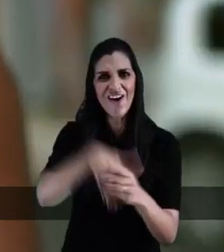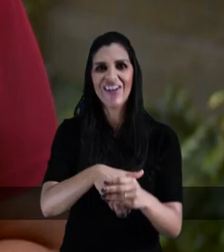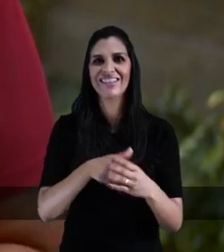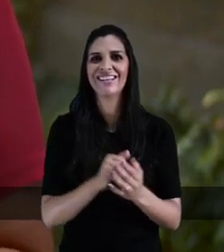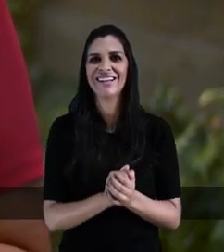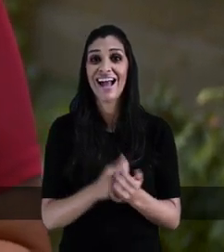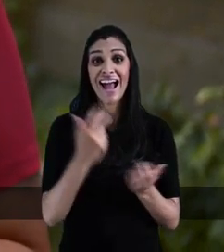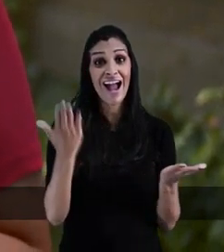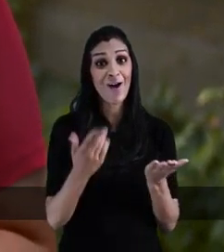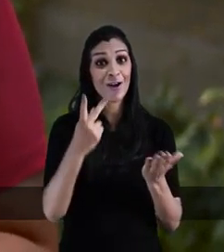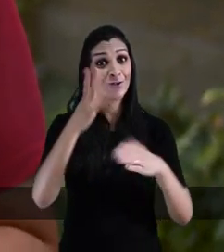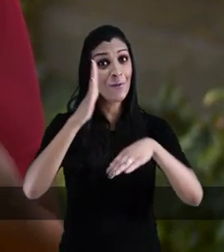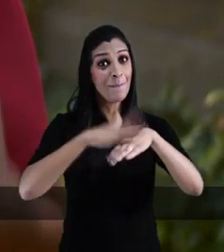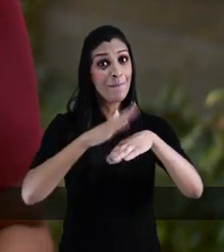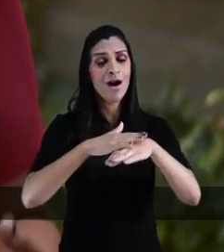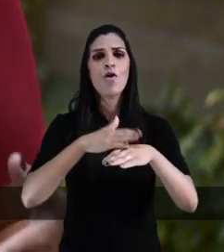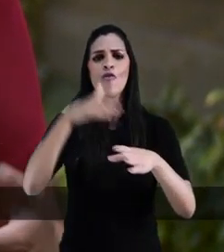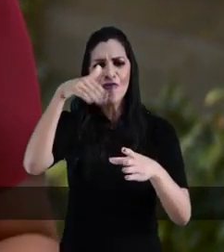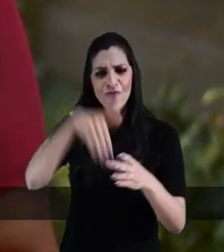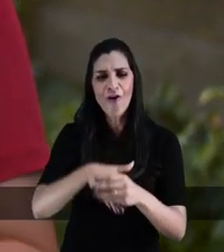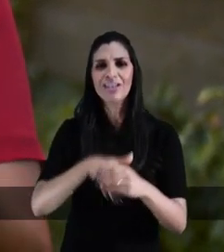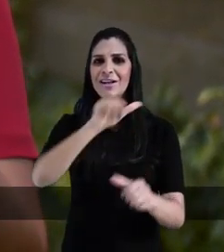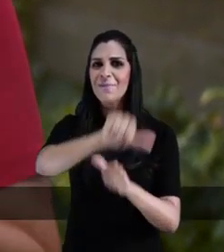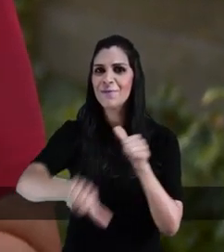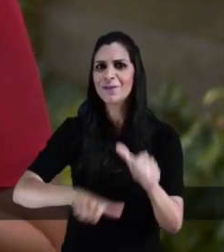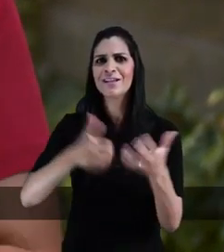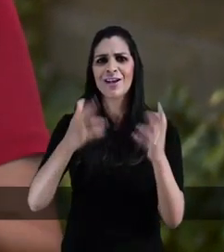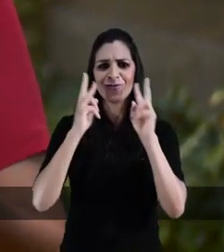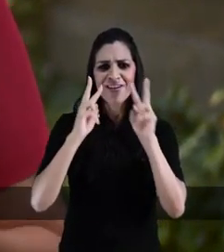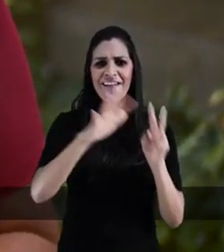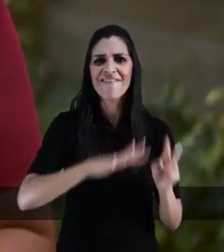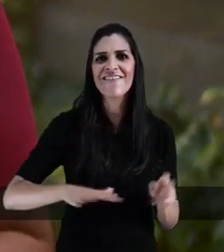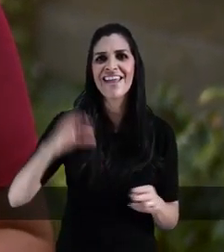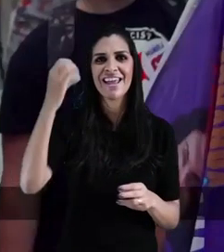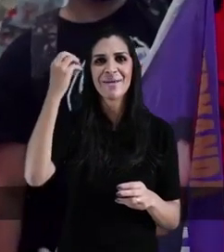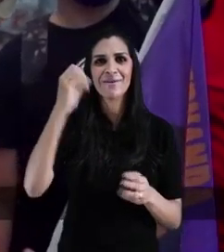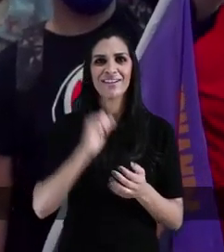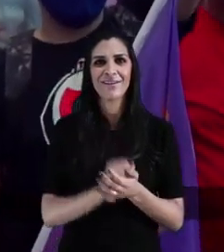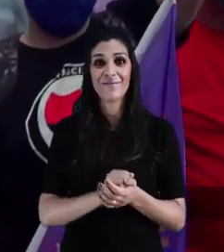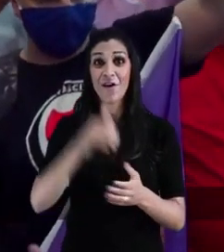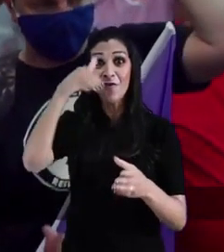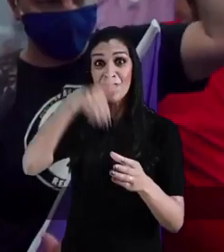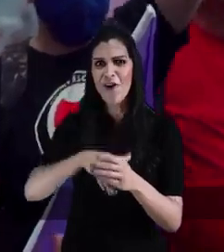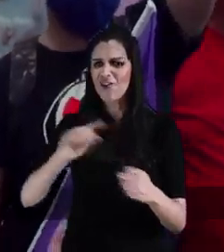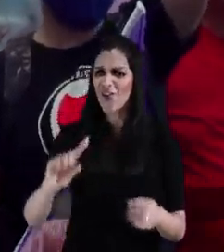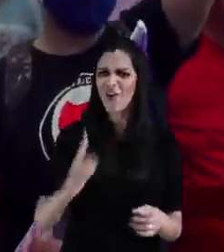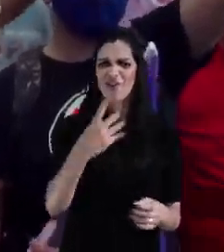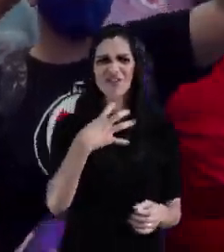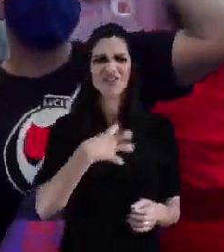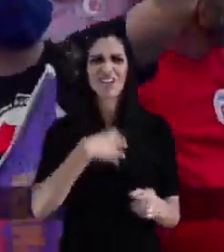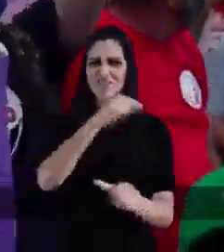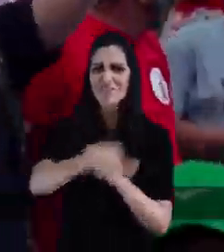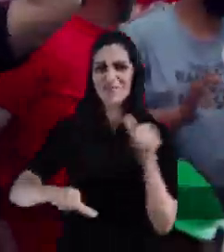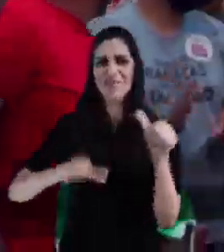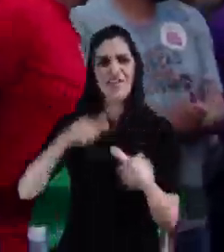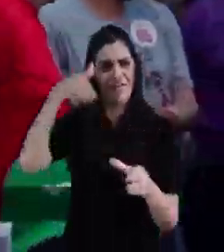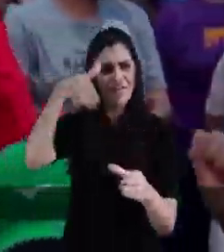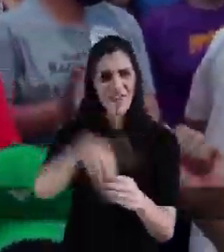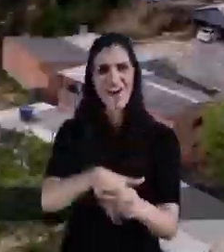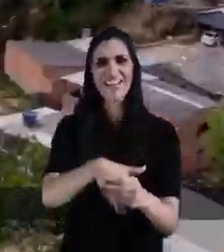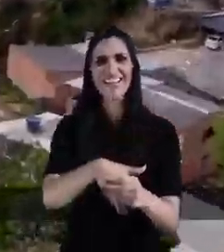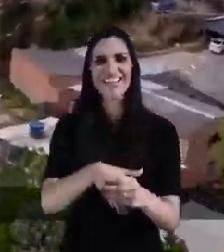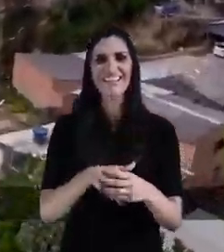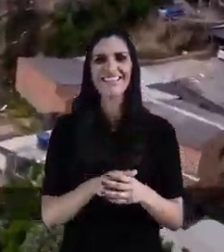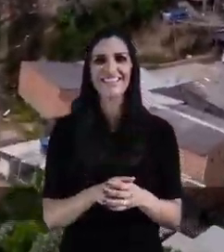na mão. Está nas tuas mãos. Vota na mudança que tu queres ver na tua cidade. O voto é tua única arma. Põe o teu